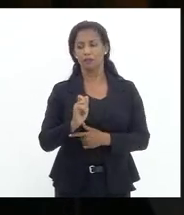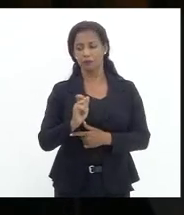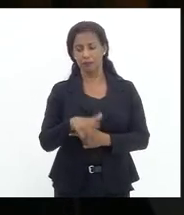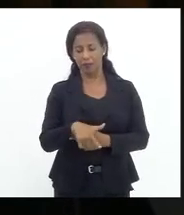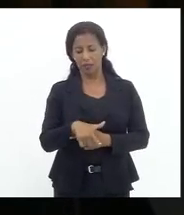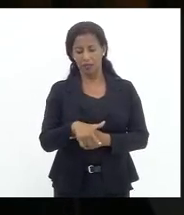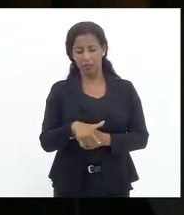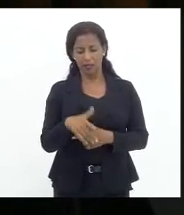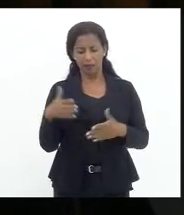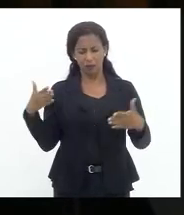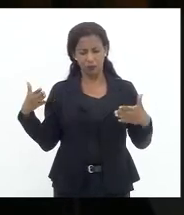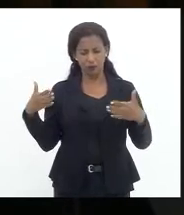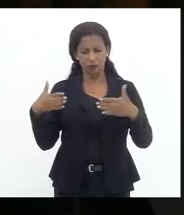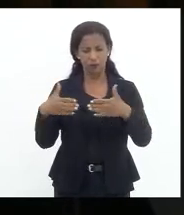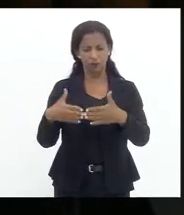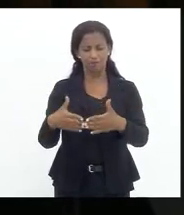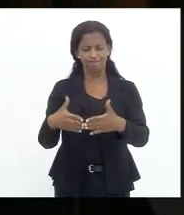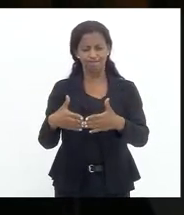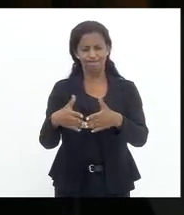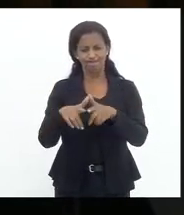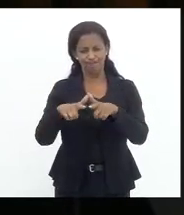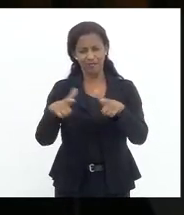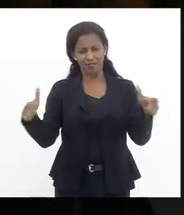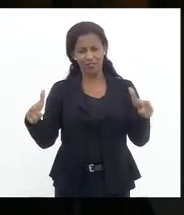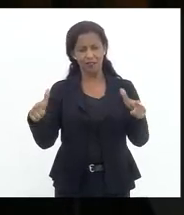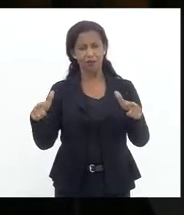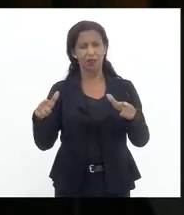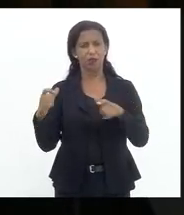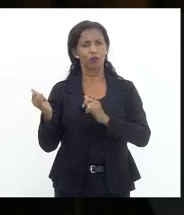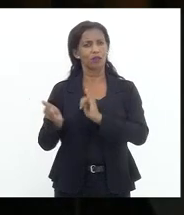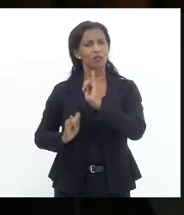pelo adensamento da indústria